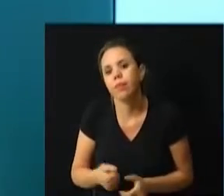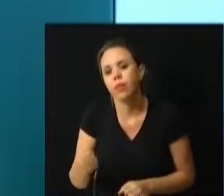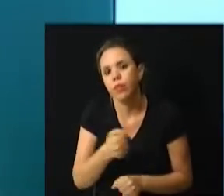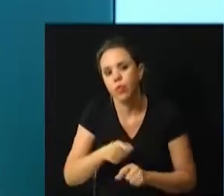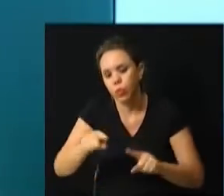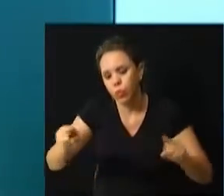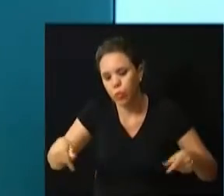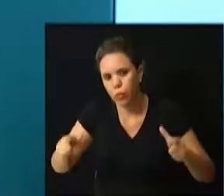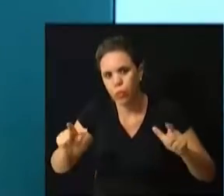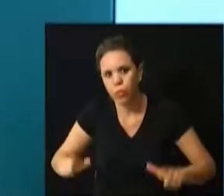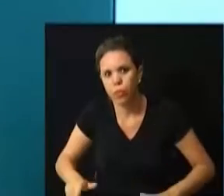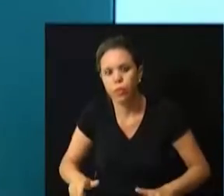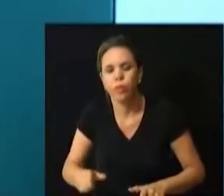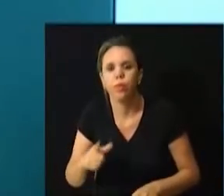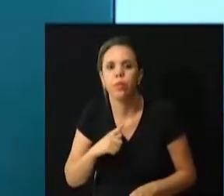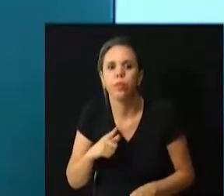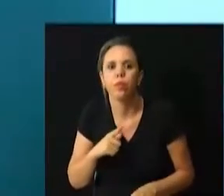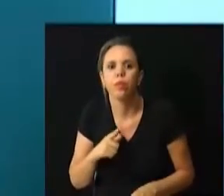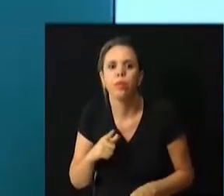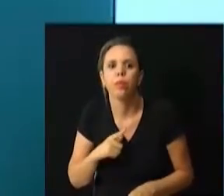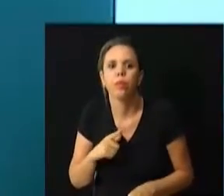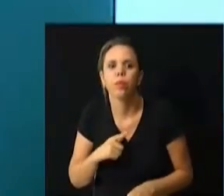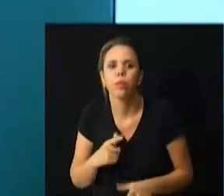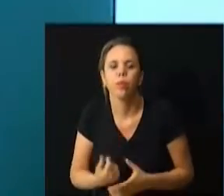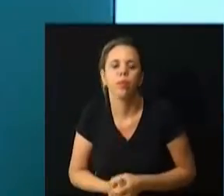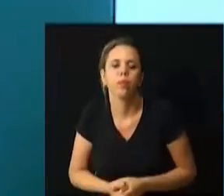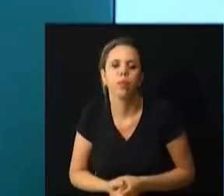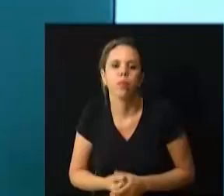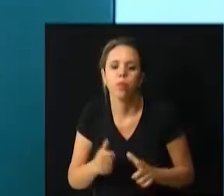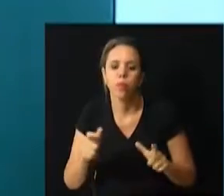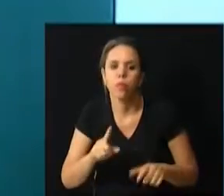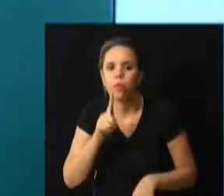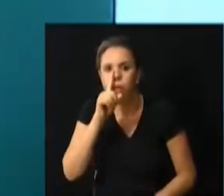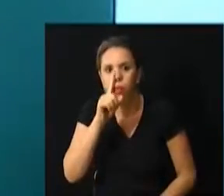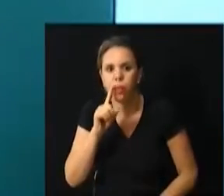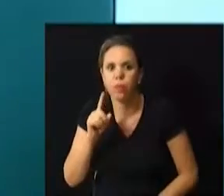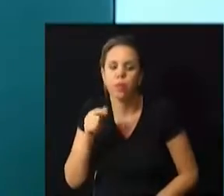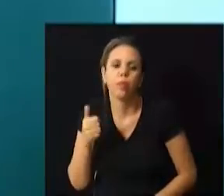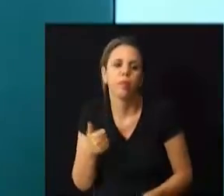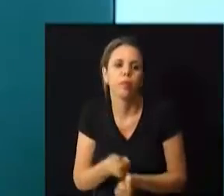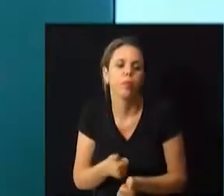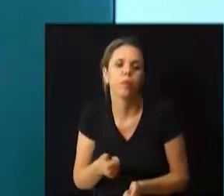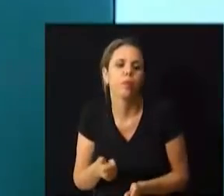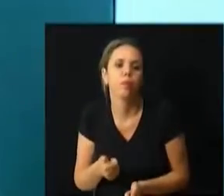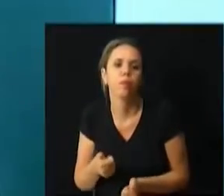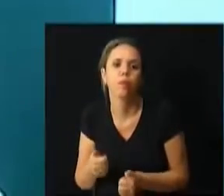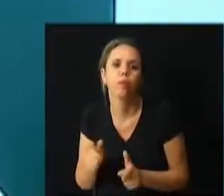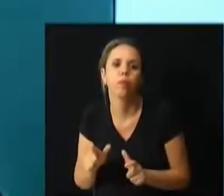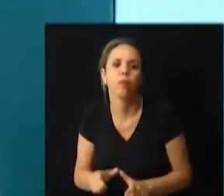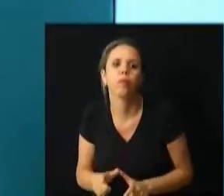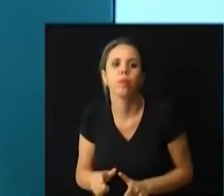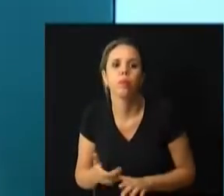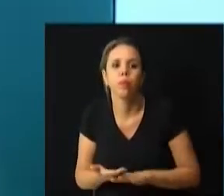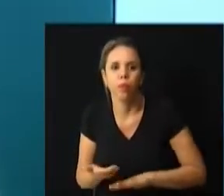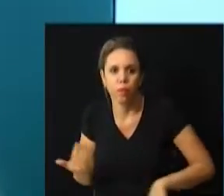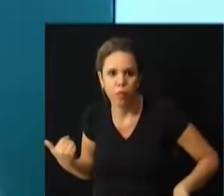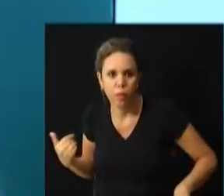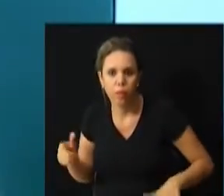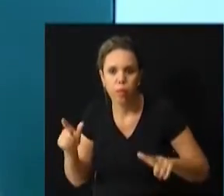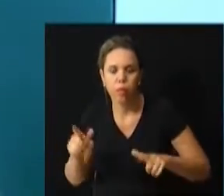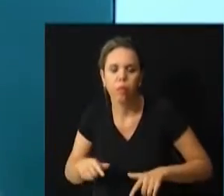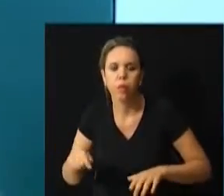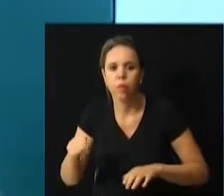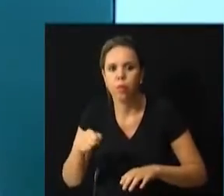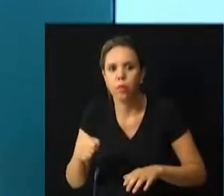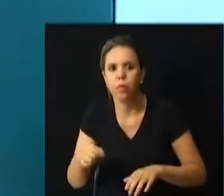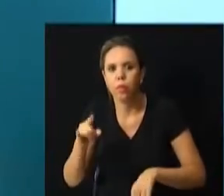o seguinte, a cozinha, em ordem decrescente, lugares mais perigosos, ela é o primeiro lugar. Depois vem